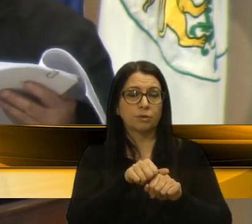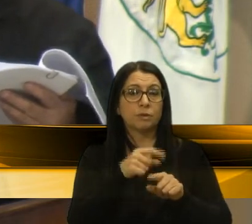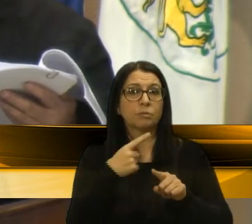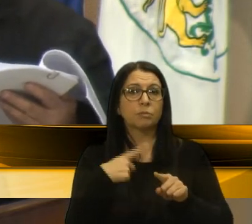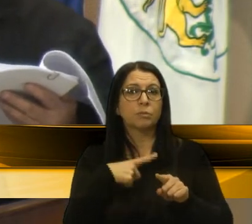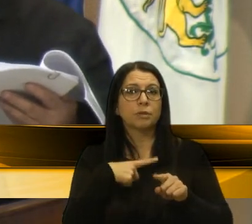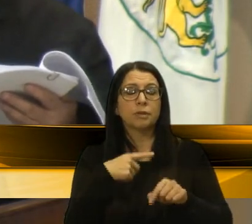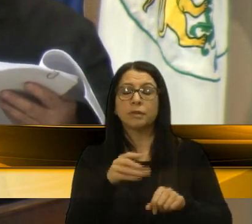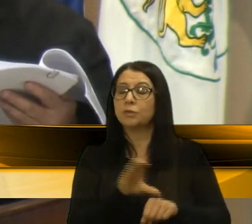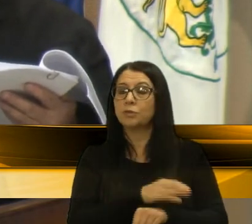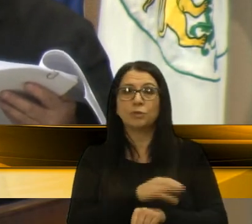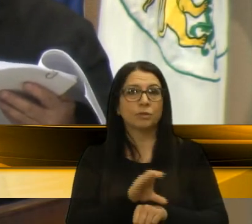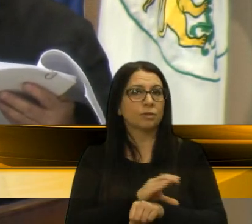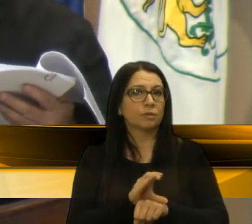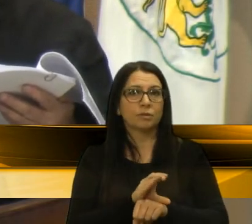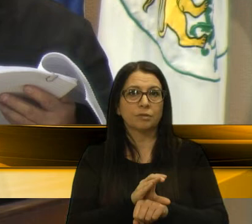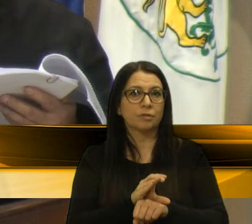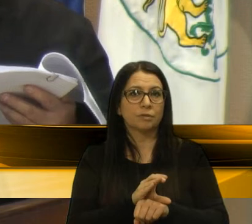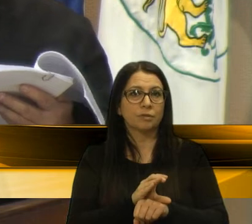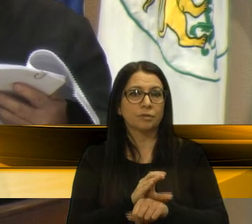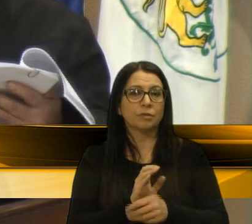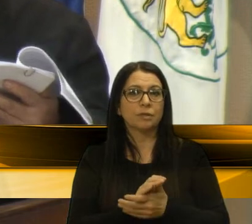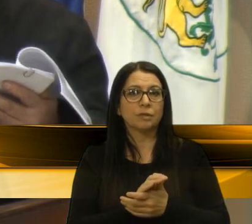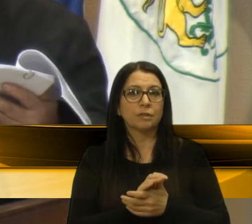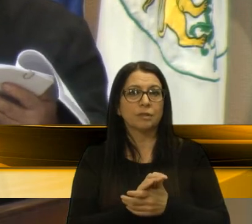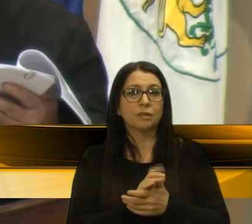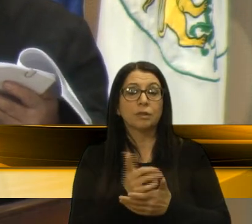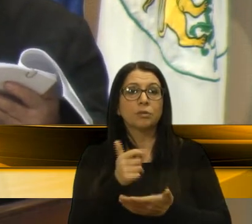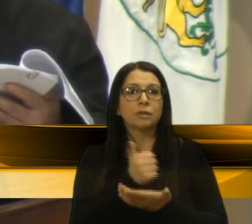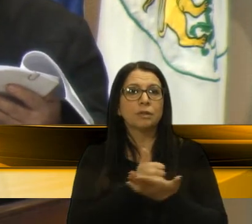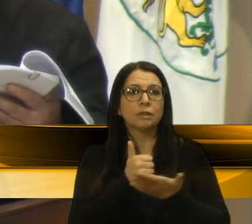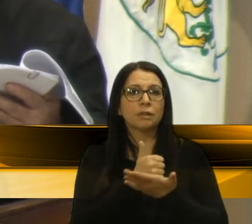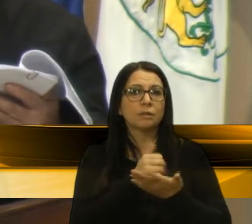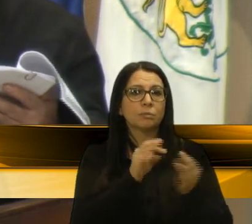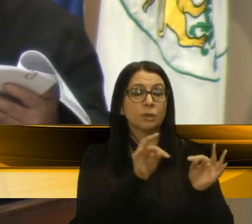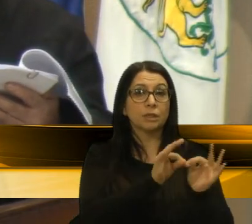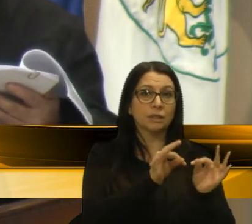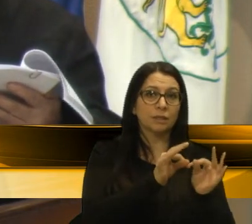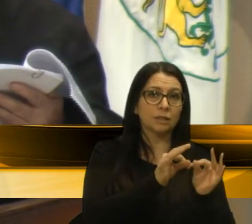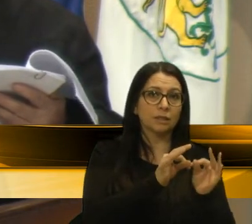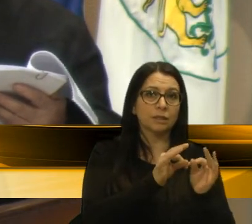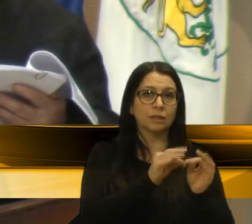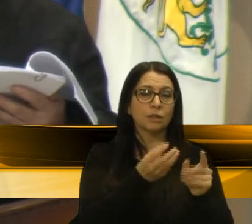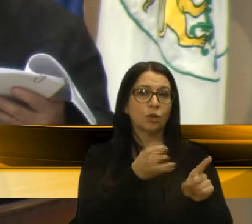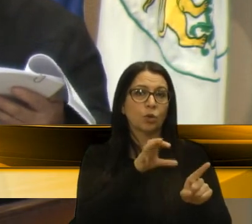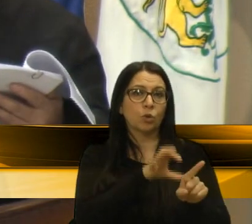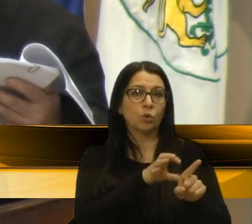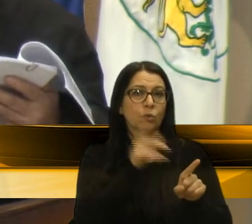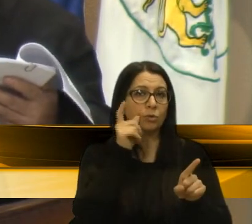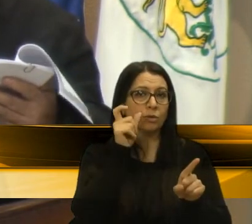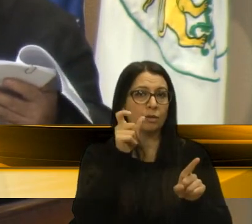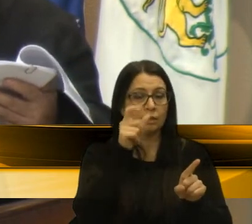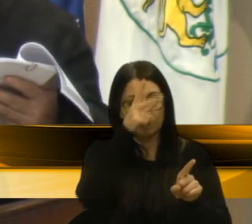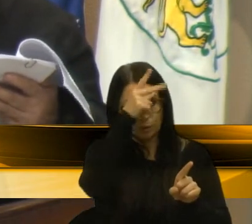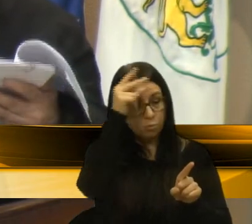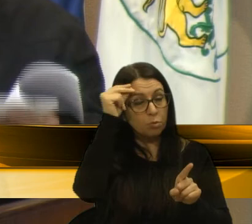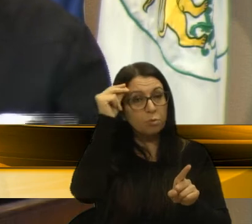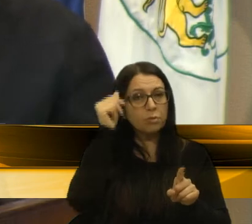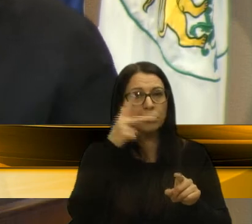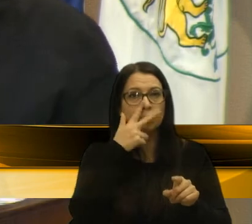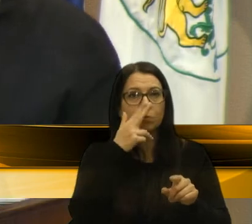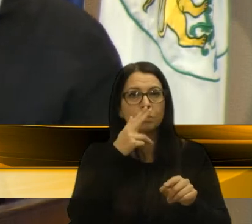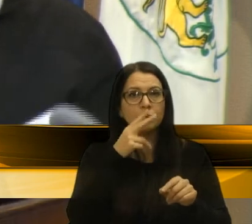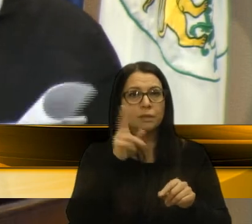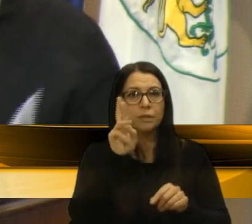serem inconstitucionais, sem embasamento técnico e contrárias ao interesse público, conforme